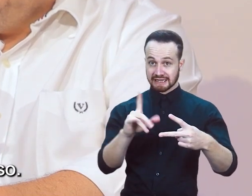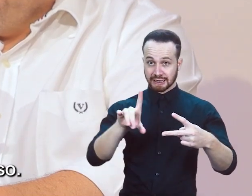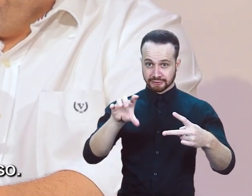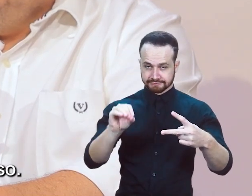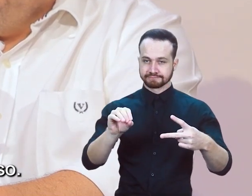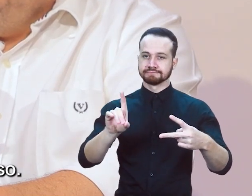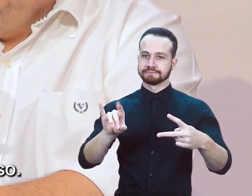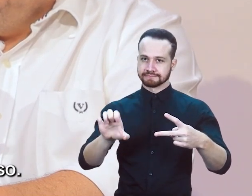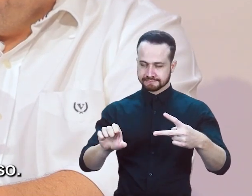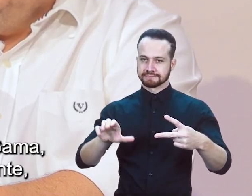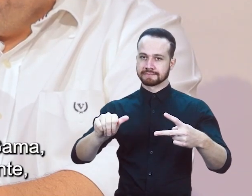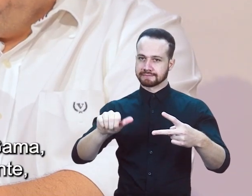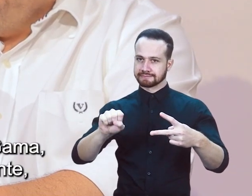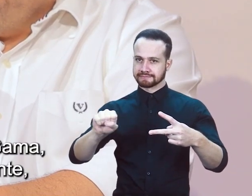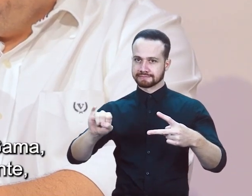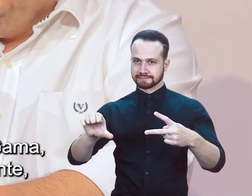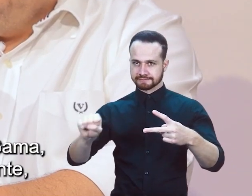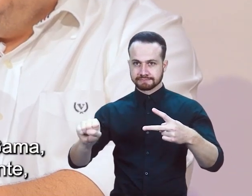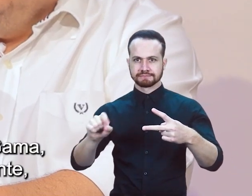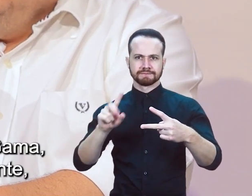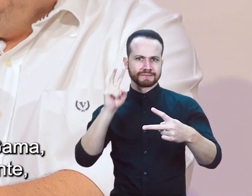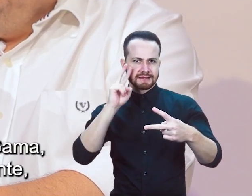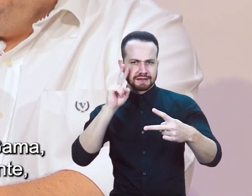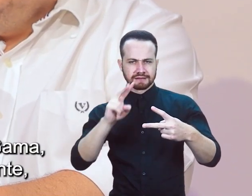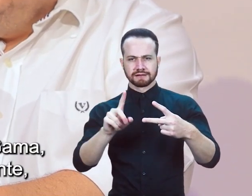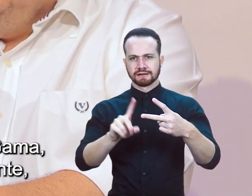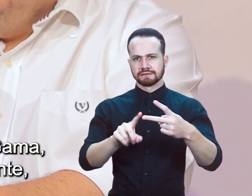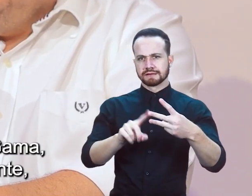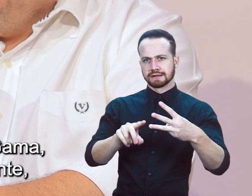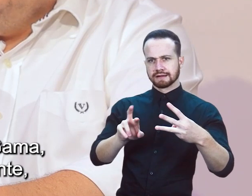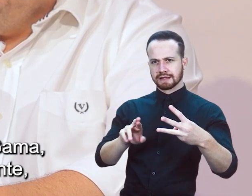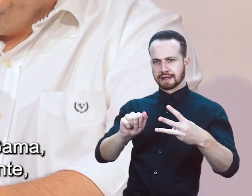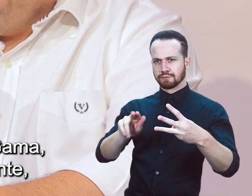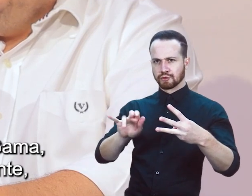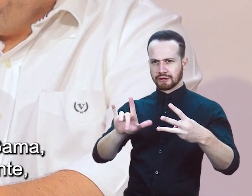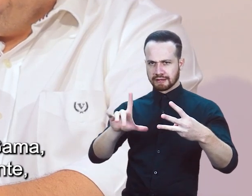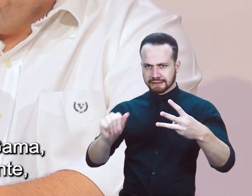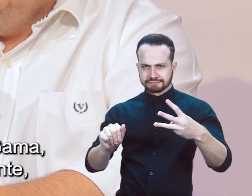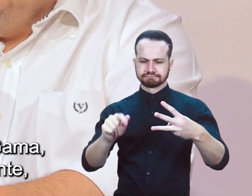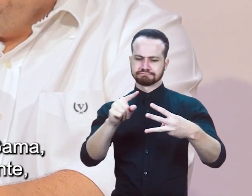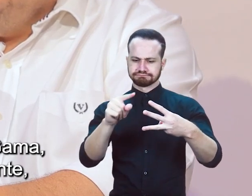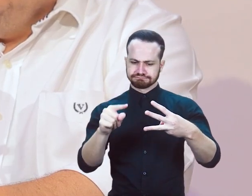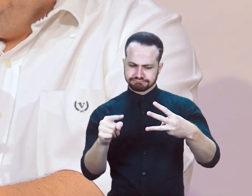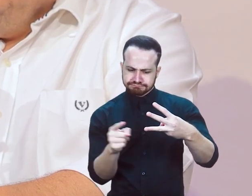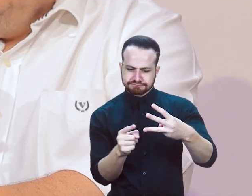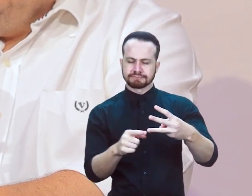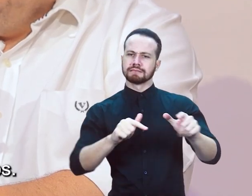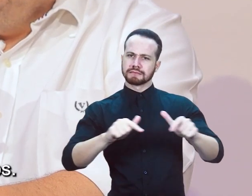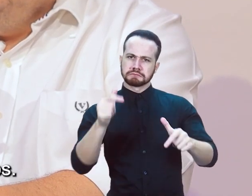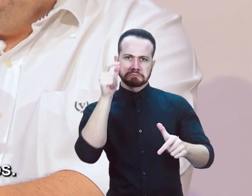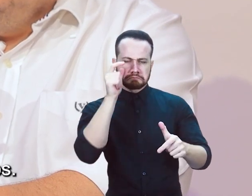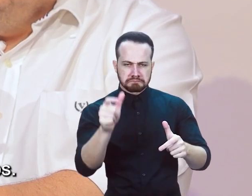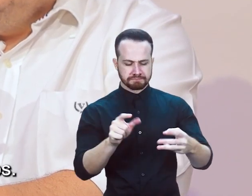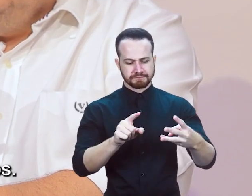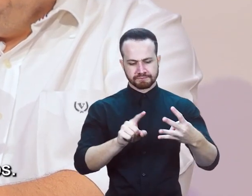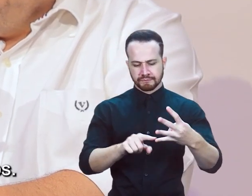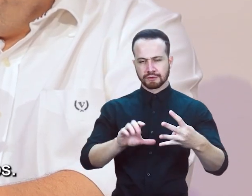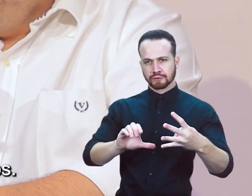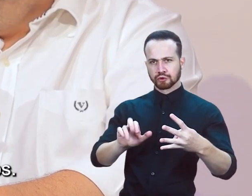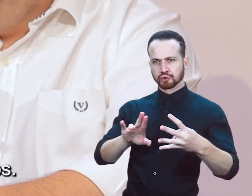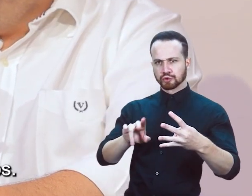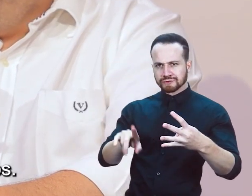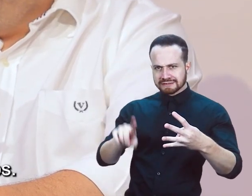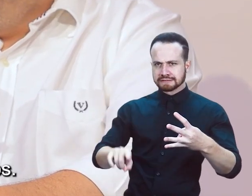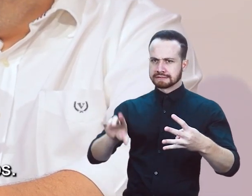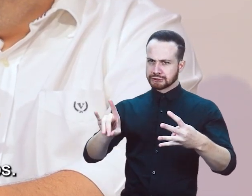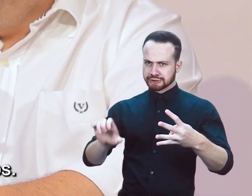algum protagonismo nisso, mas eu lembro do Rábula Luiz Gama, que fez um trabalho interessante, Cruz de Souza